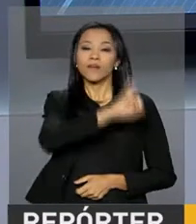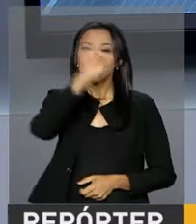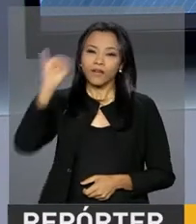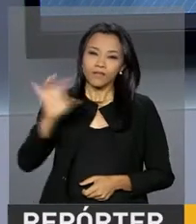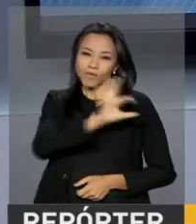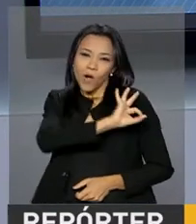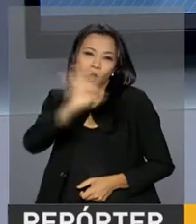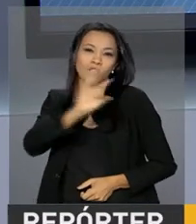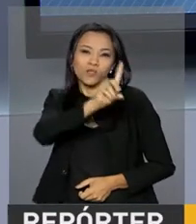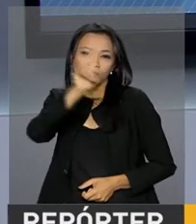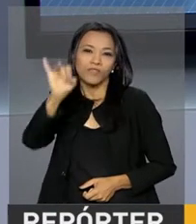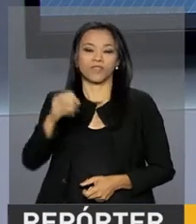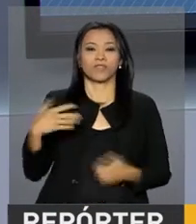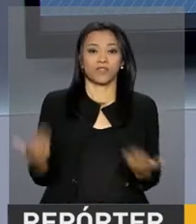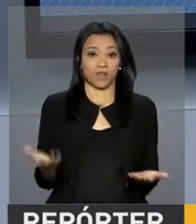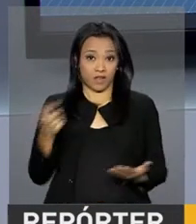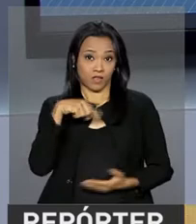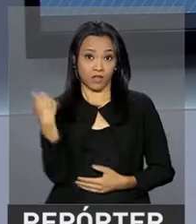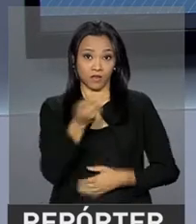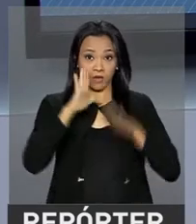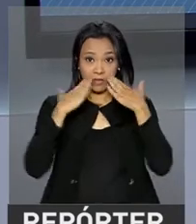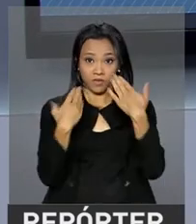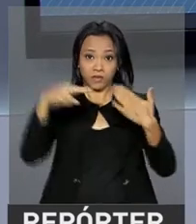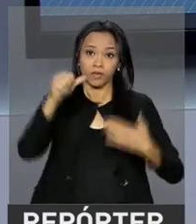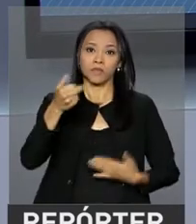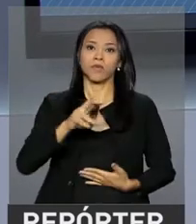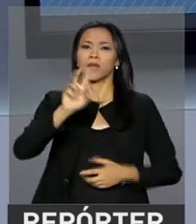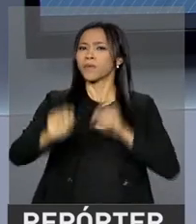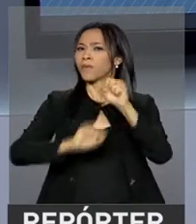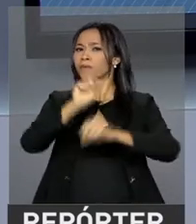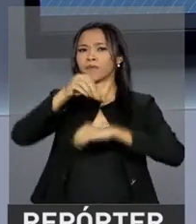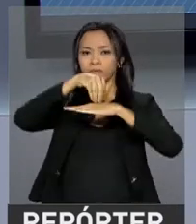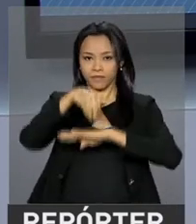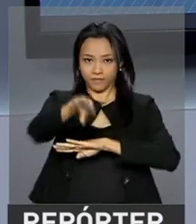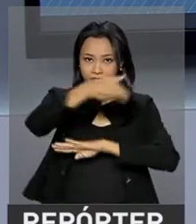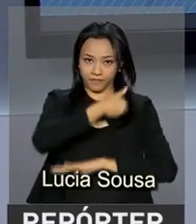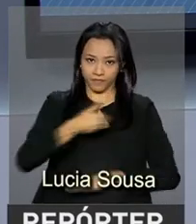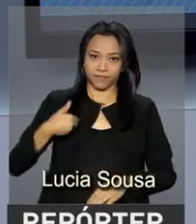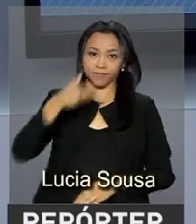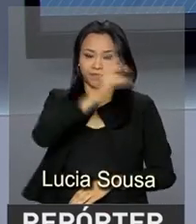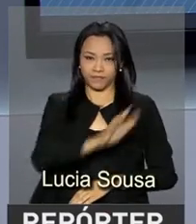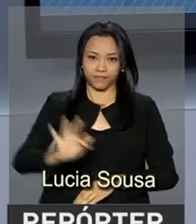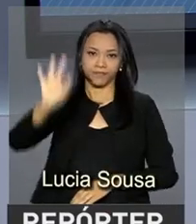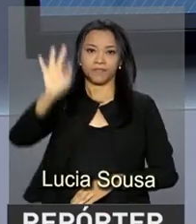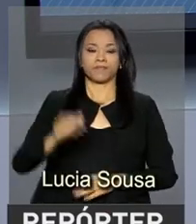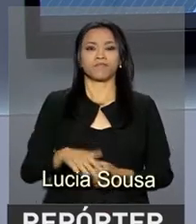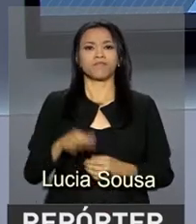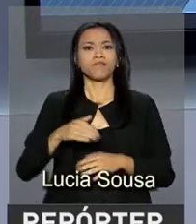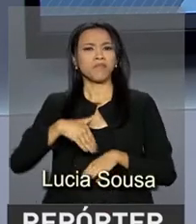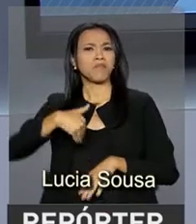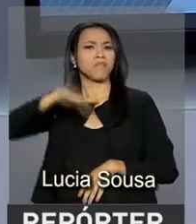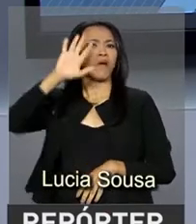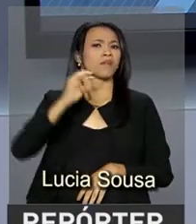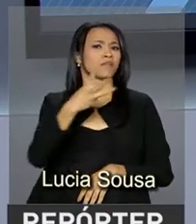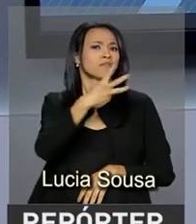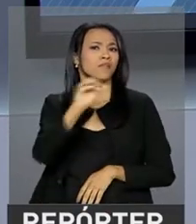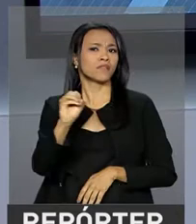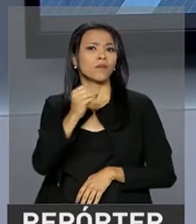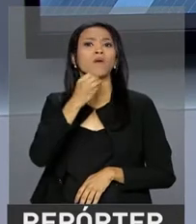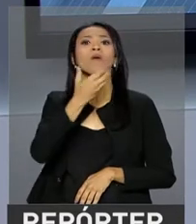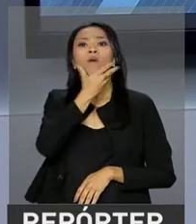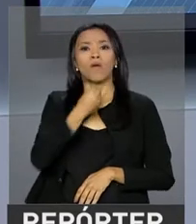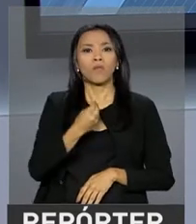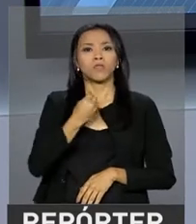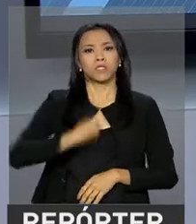Olá, um ótimo dia para você. O repórter NBR está no ar, trazendo as notícias do governo federal. Mais 300 homens da